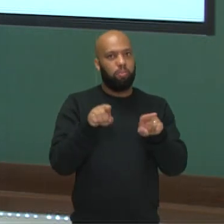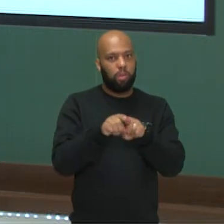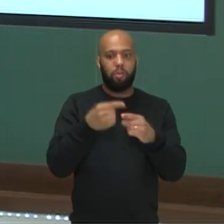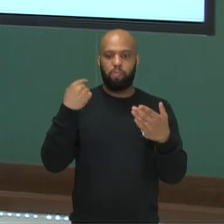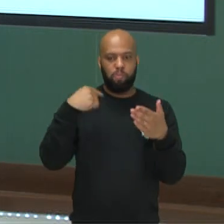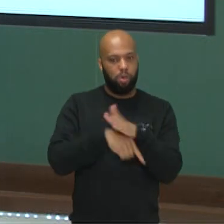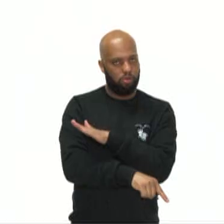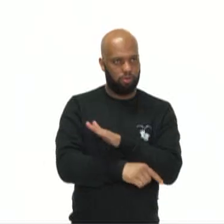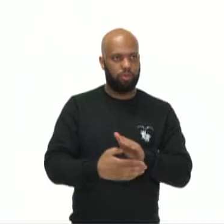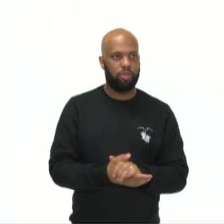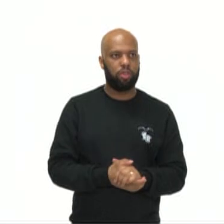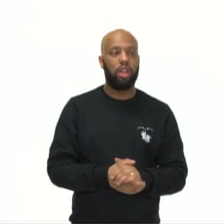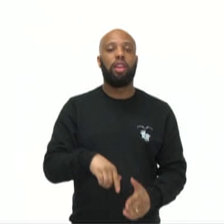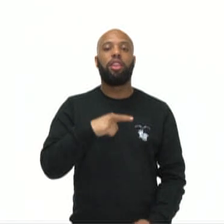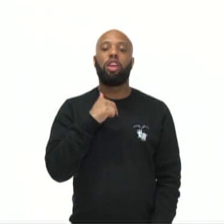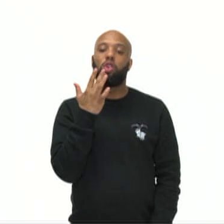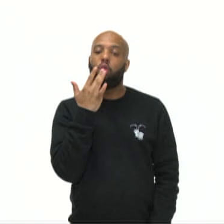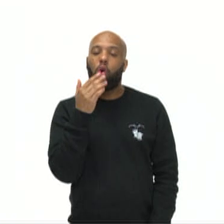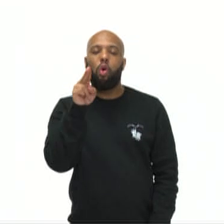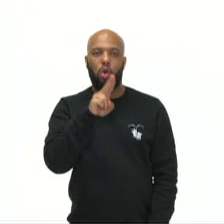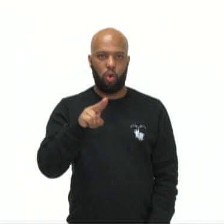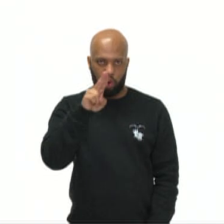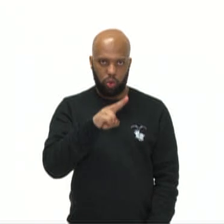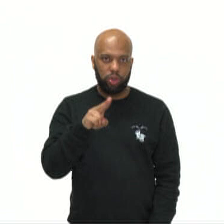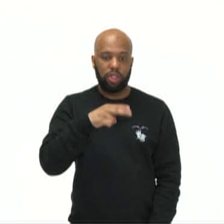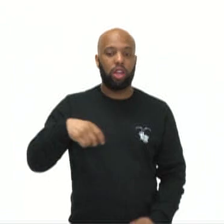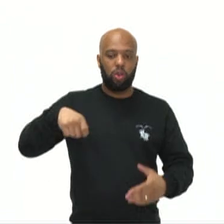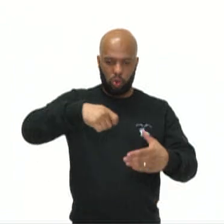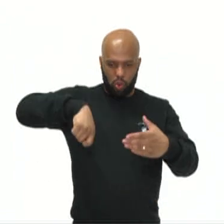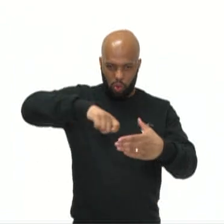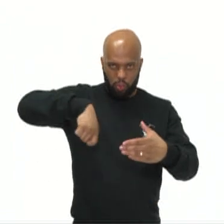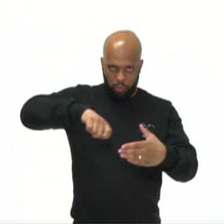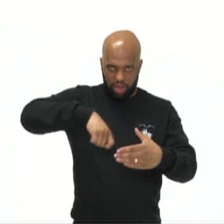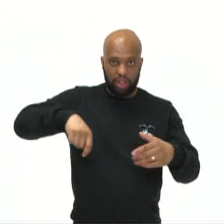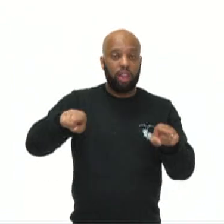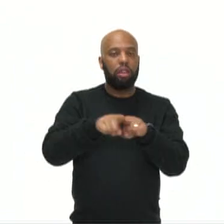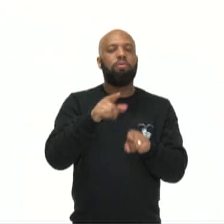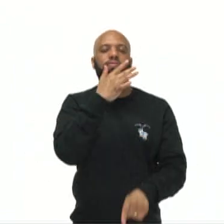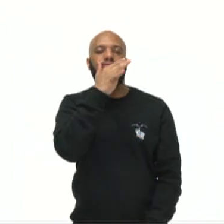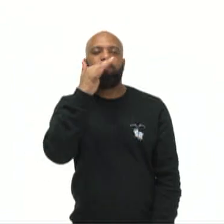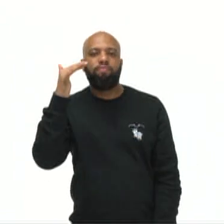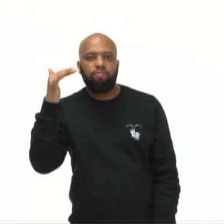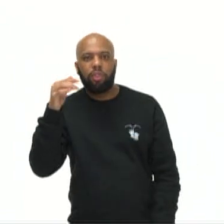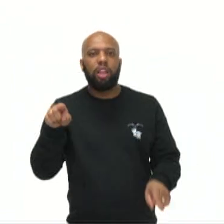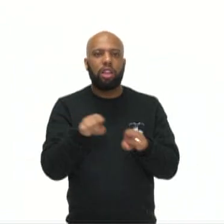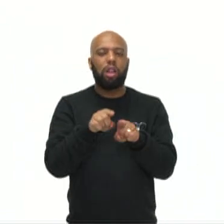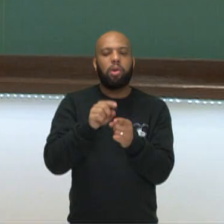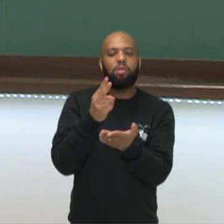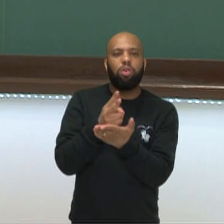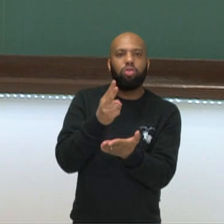mais, corantes alimentícios, conservantes, aromatizantes, eles fazem mal?